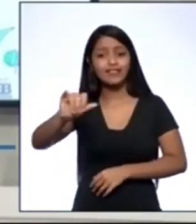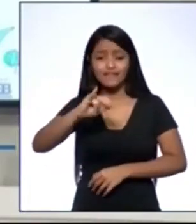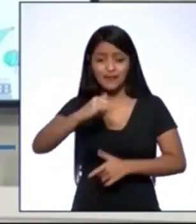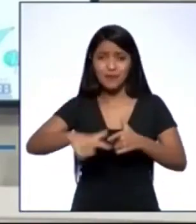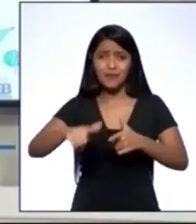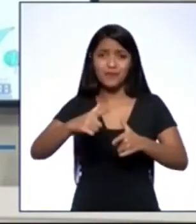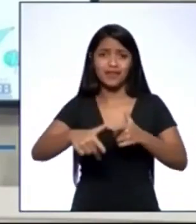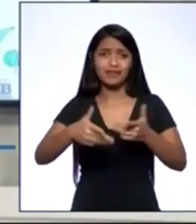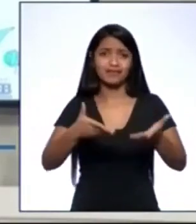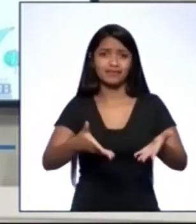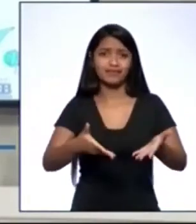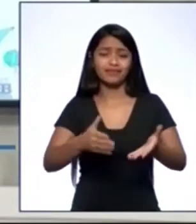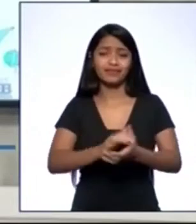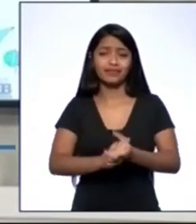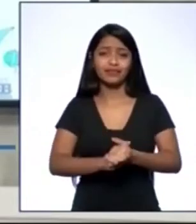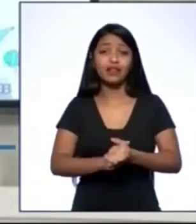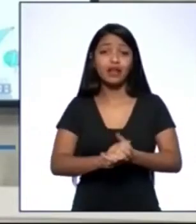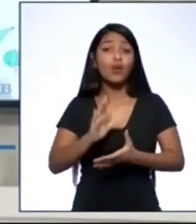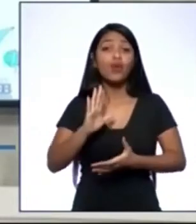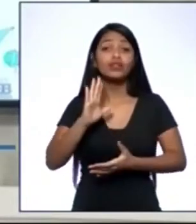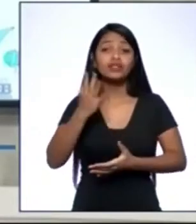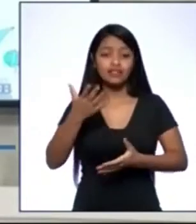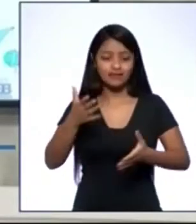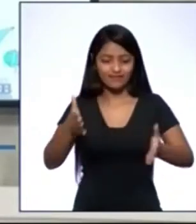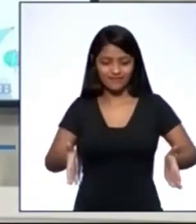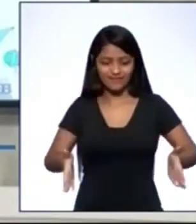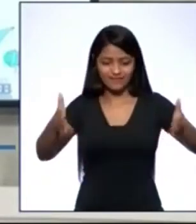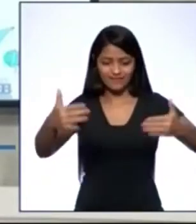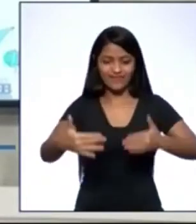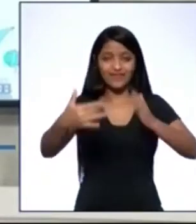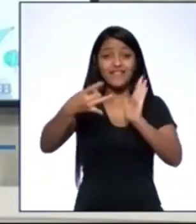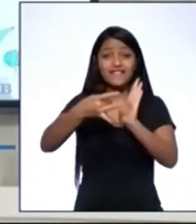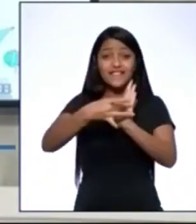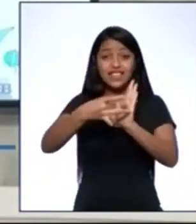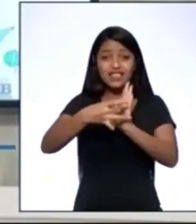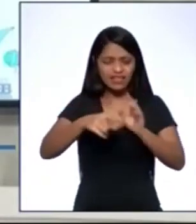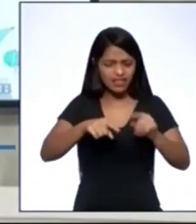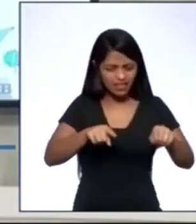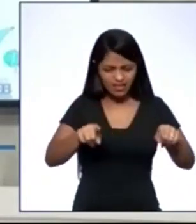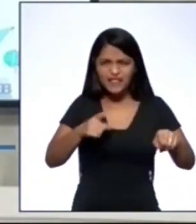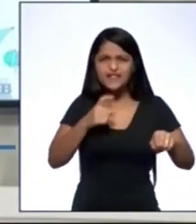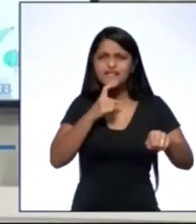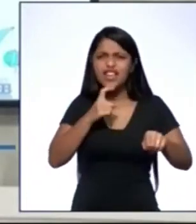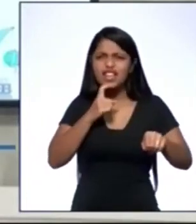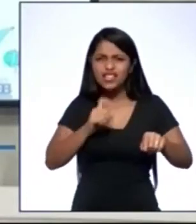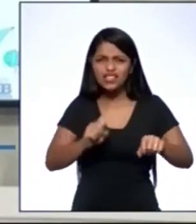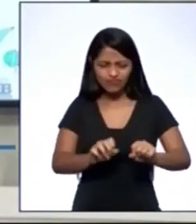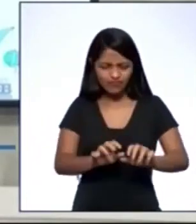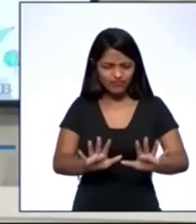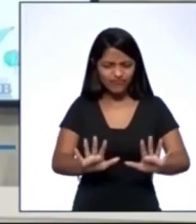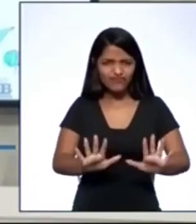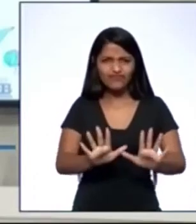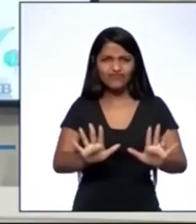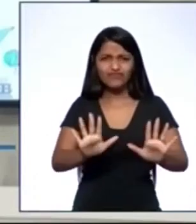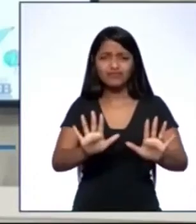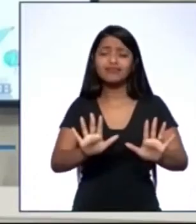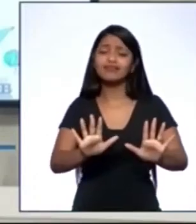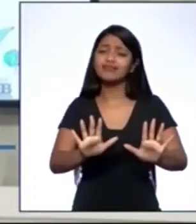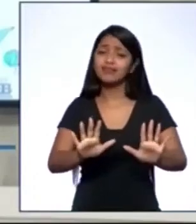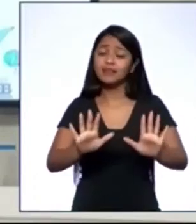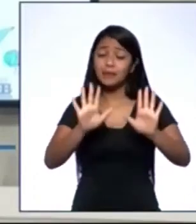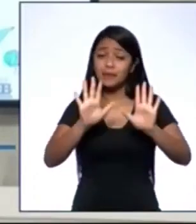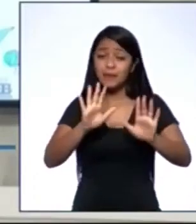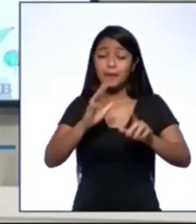o vidro do aquário começa a ficar muito verde, excesso de algas. Pode acontecer isso. Só não vai matar os teus peixes porque a bombinha